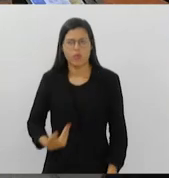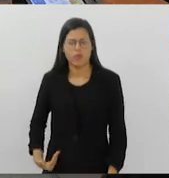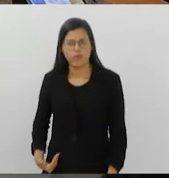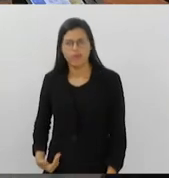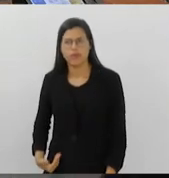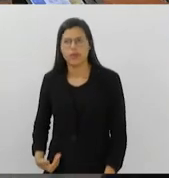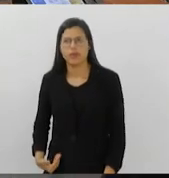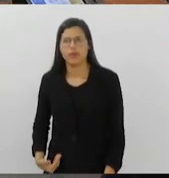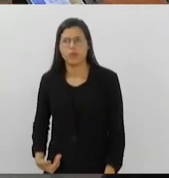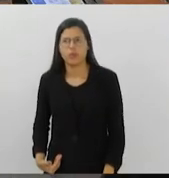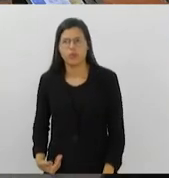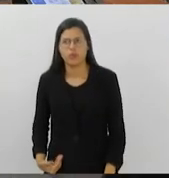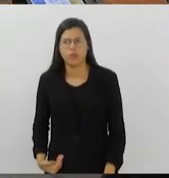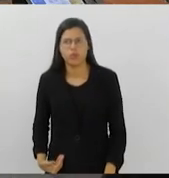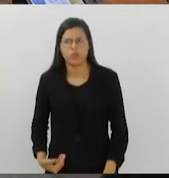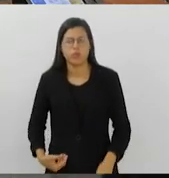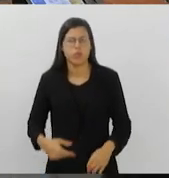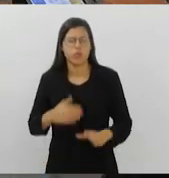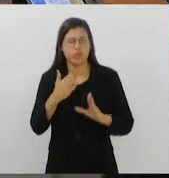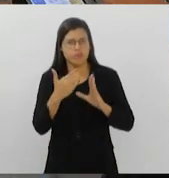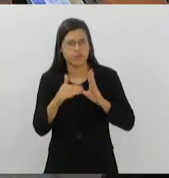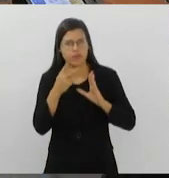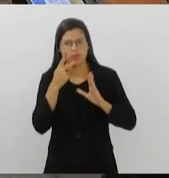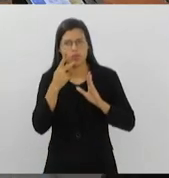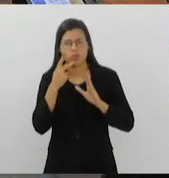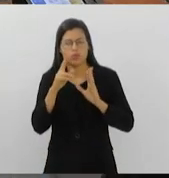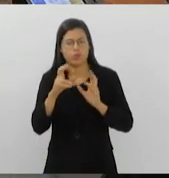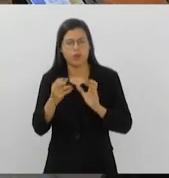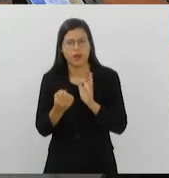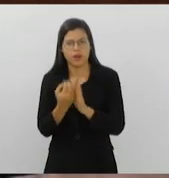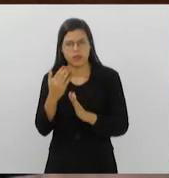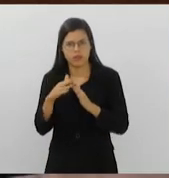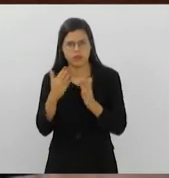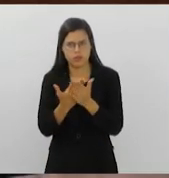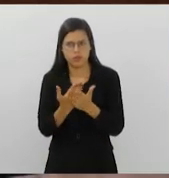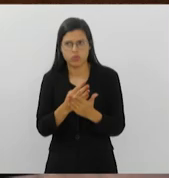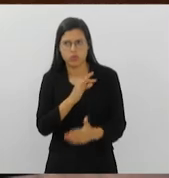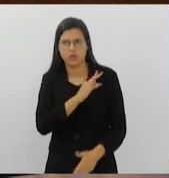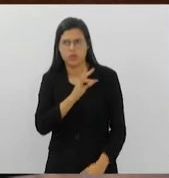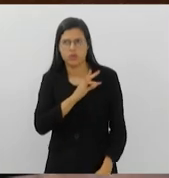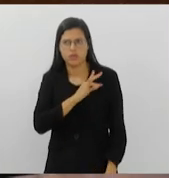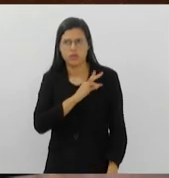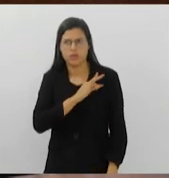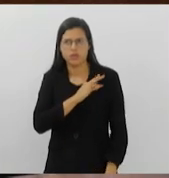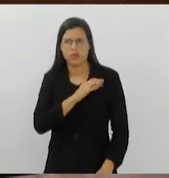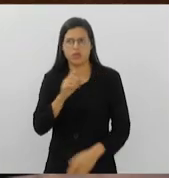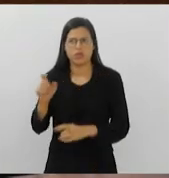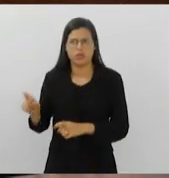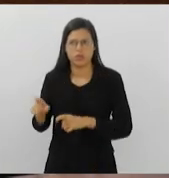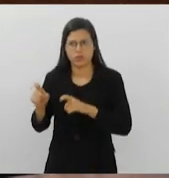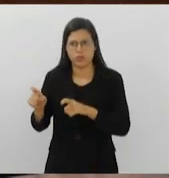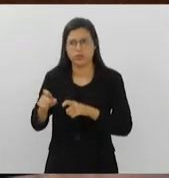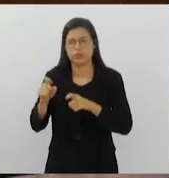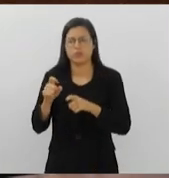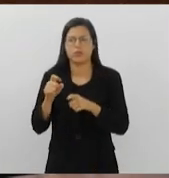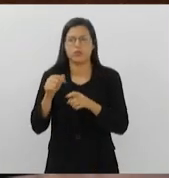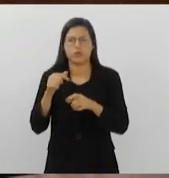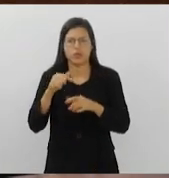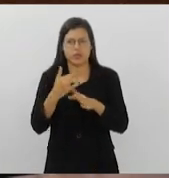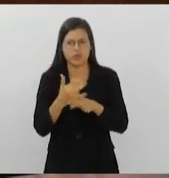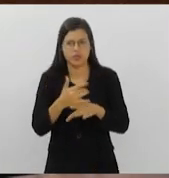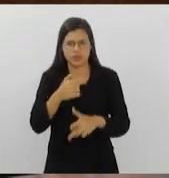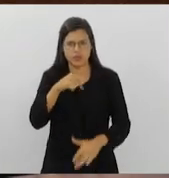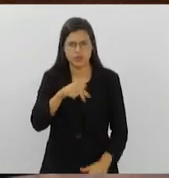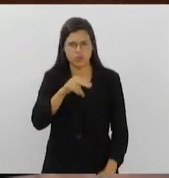uma mensagem dispondo sobre a criação de escola técnica de agroecologia e meio ambiente na cidade de Quatis,